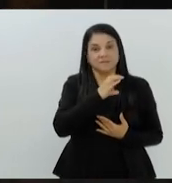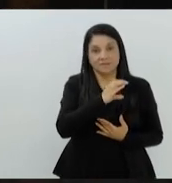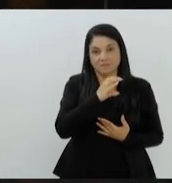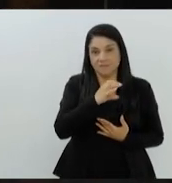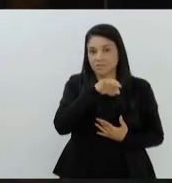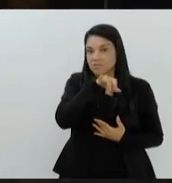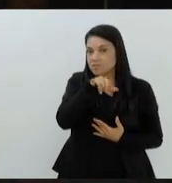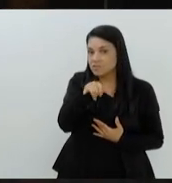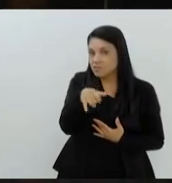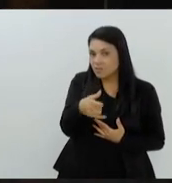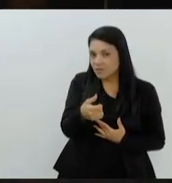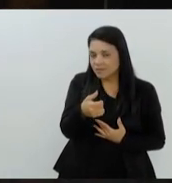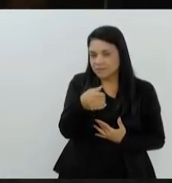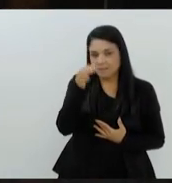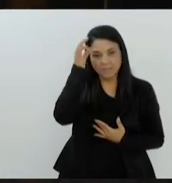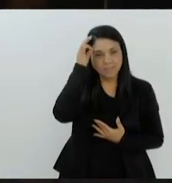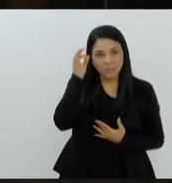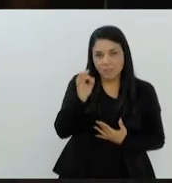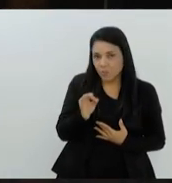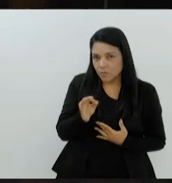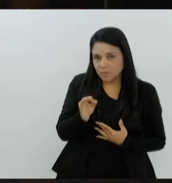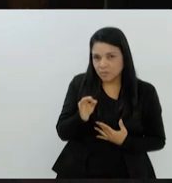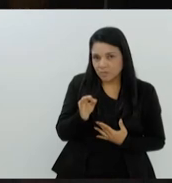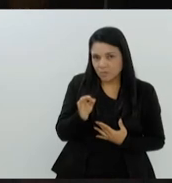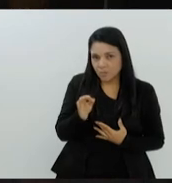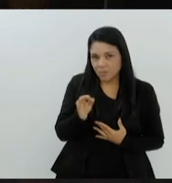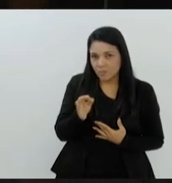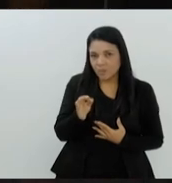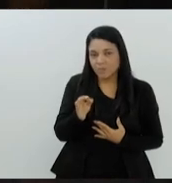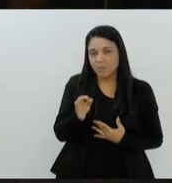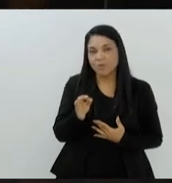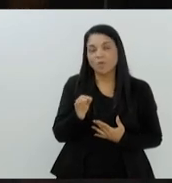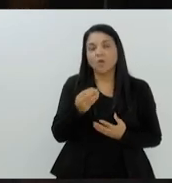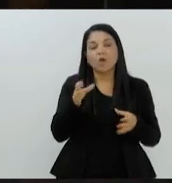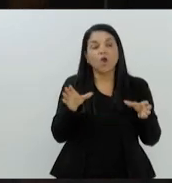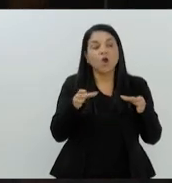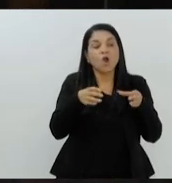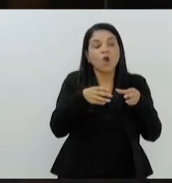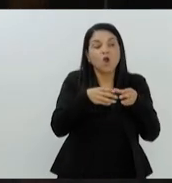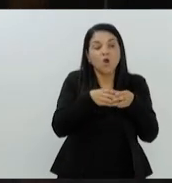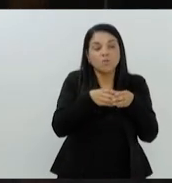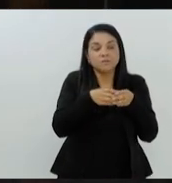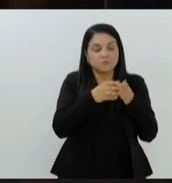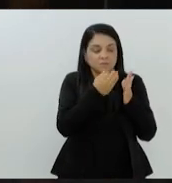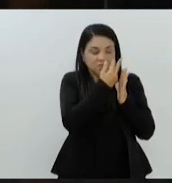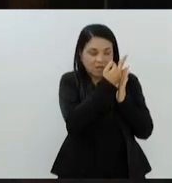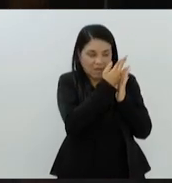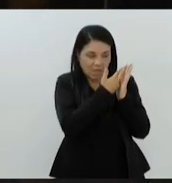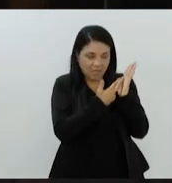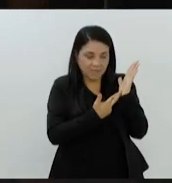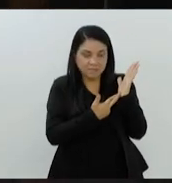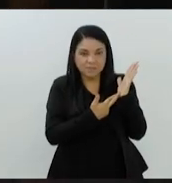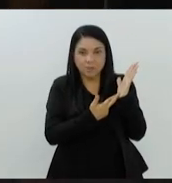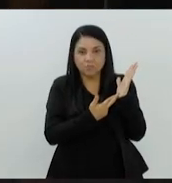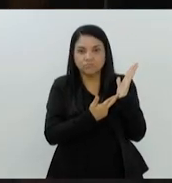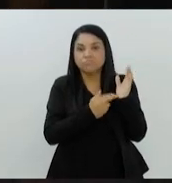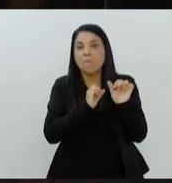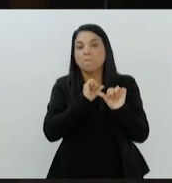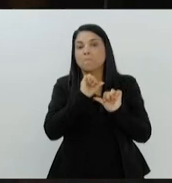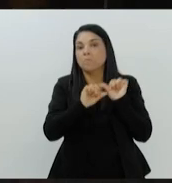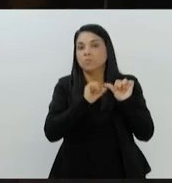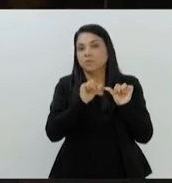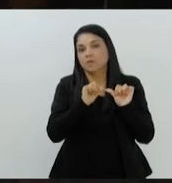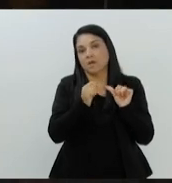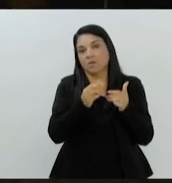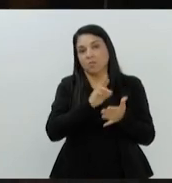naquele momento, não entendeu como fazer a comissão de redação atender a essa demanda.